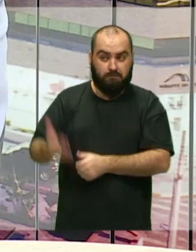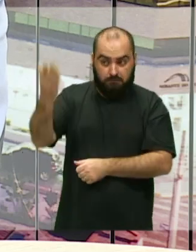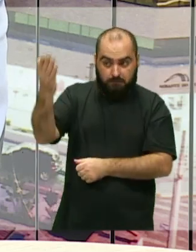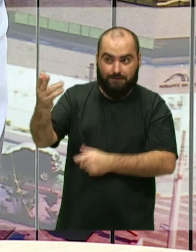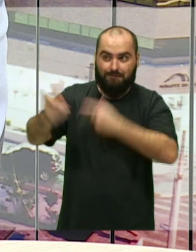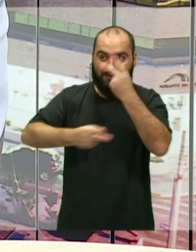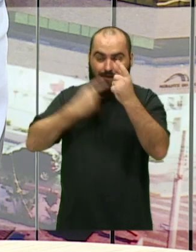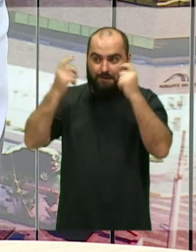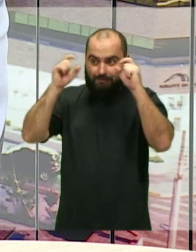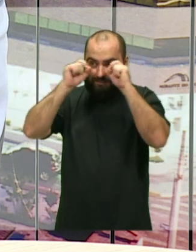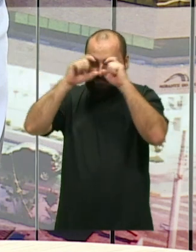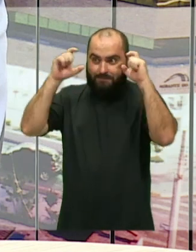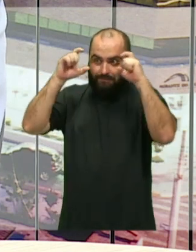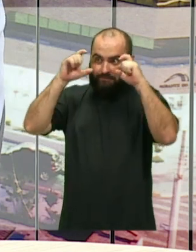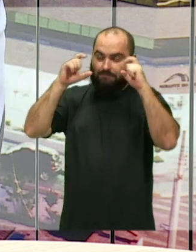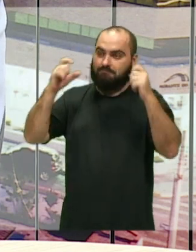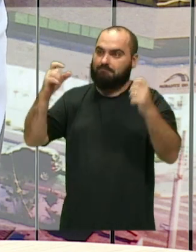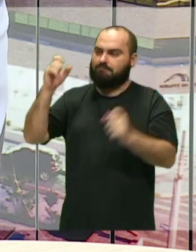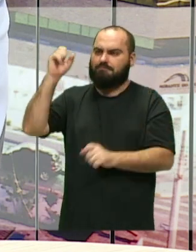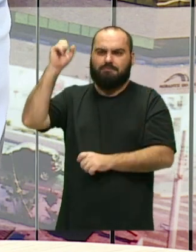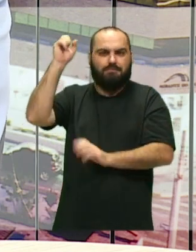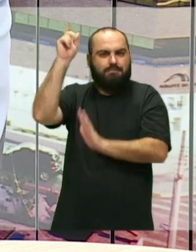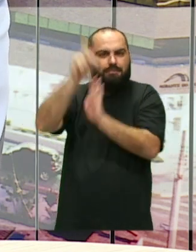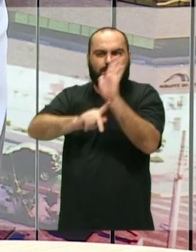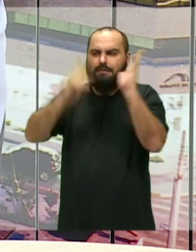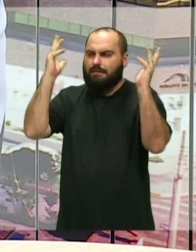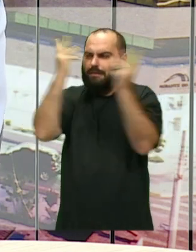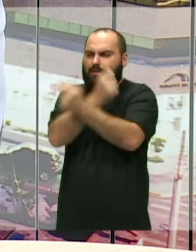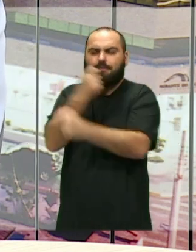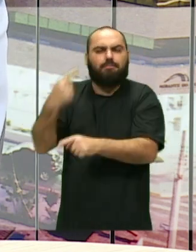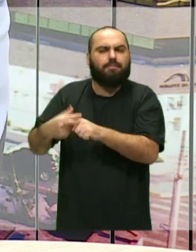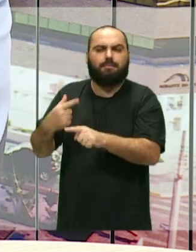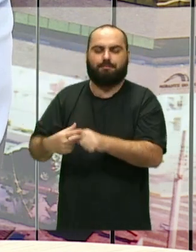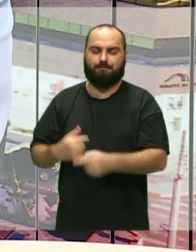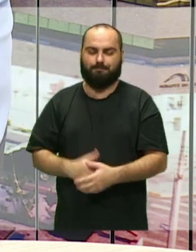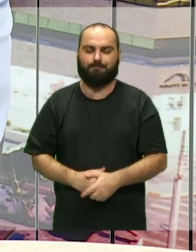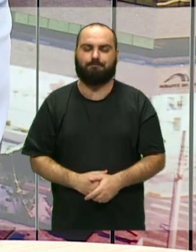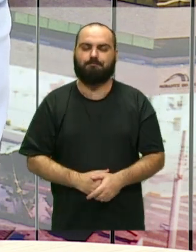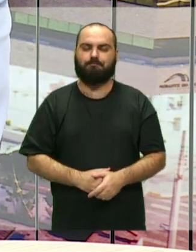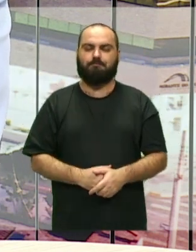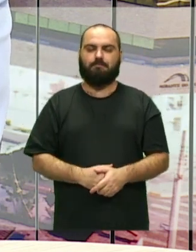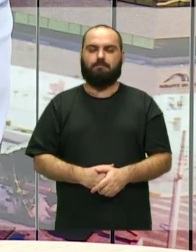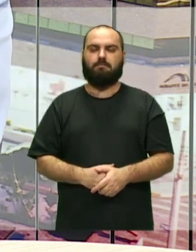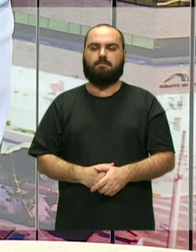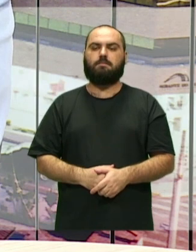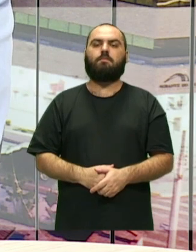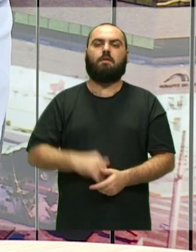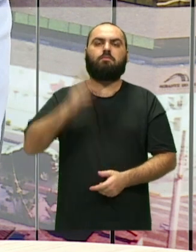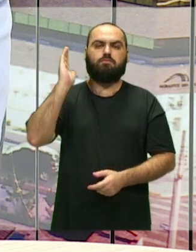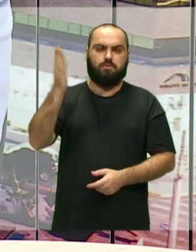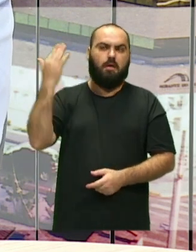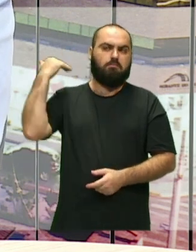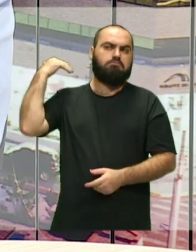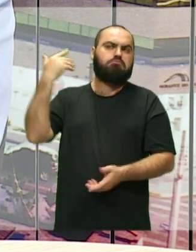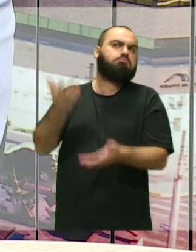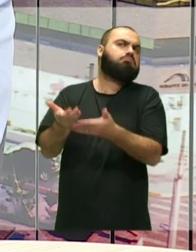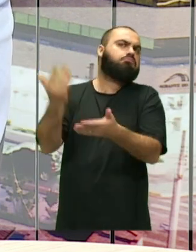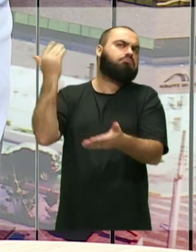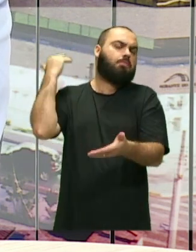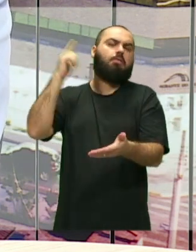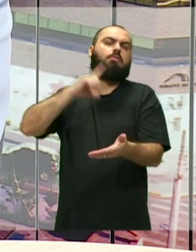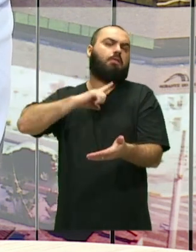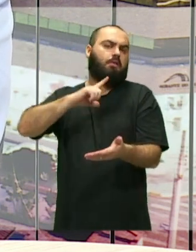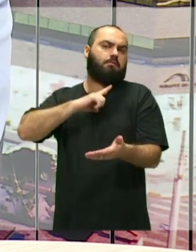vejo a empolgação nos seus olhos é um projeto lindo maravilhoso um pouquinho da história desse projeto né Já já houveram já houve no passado